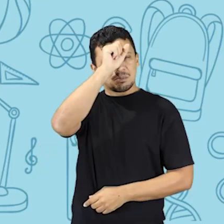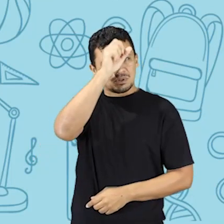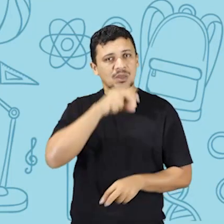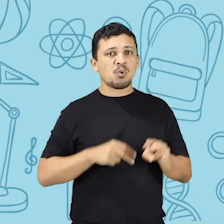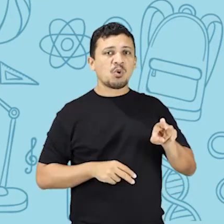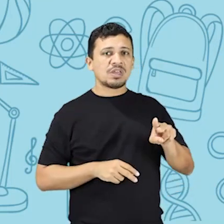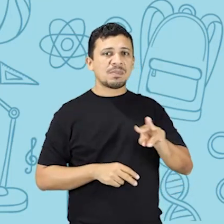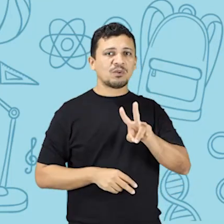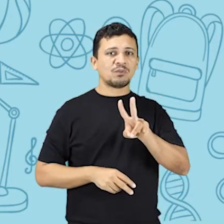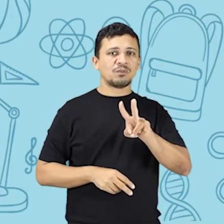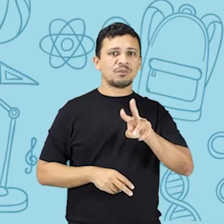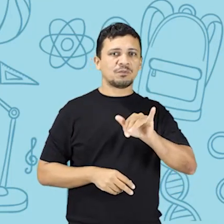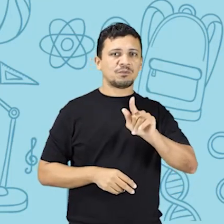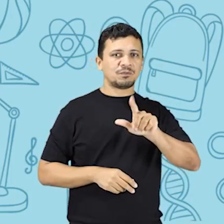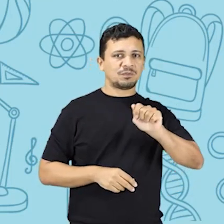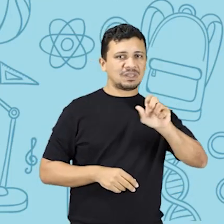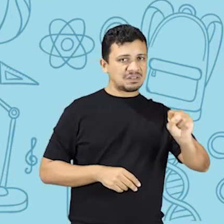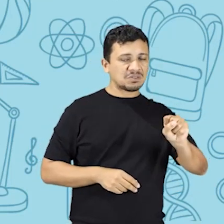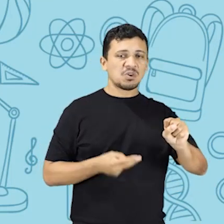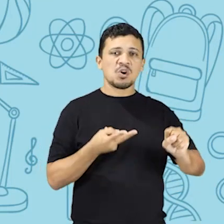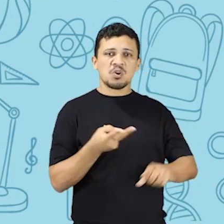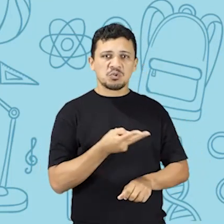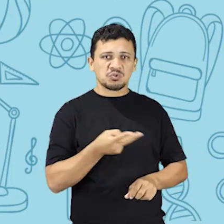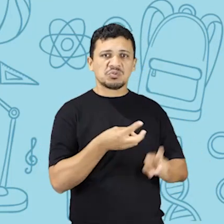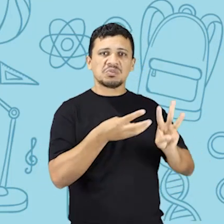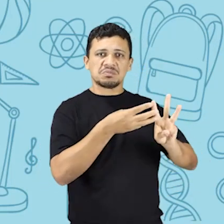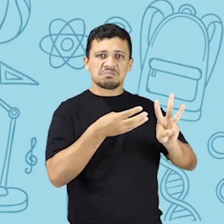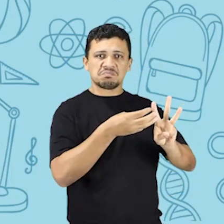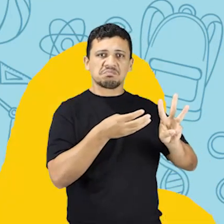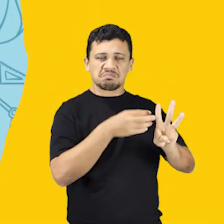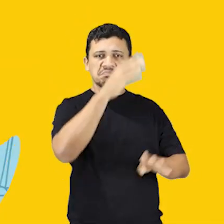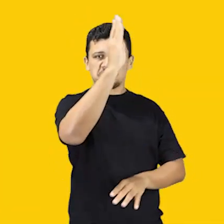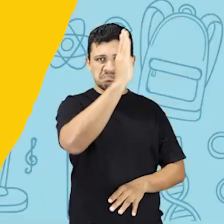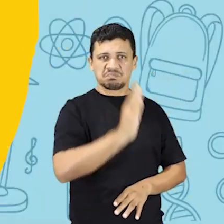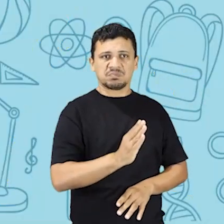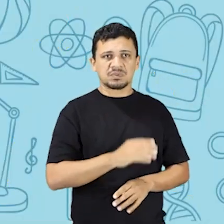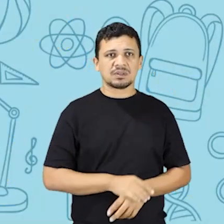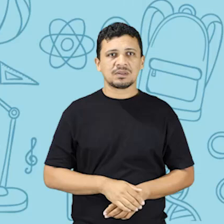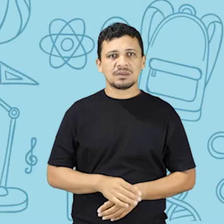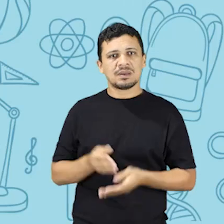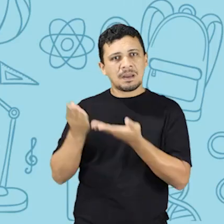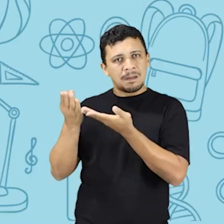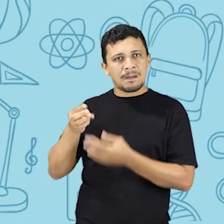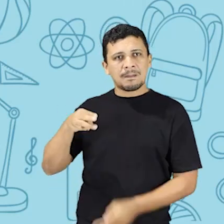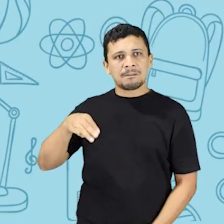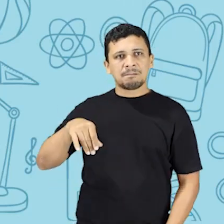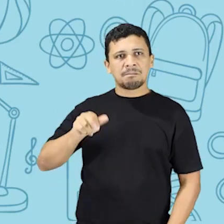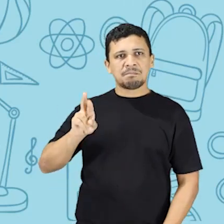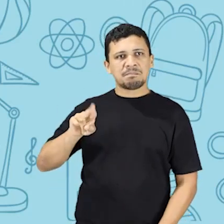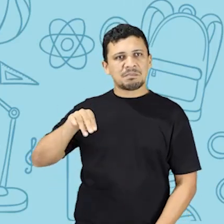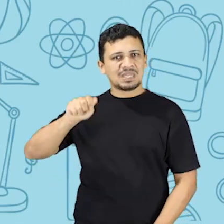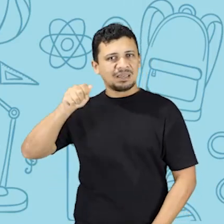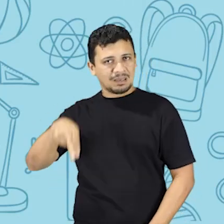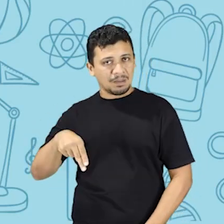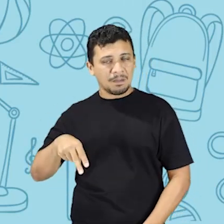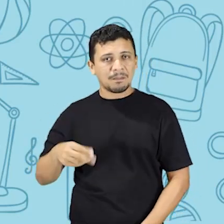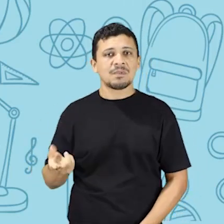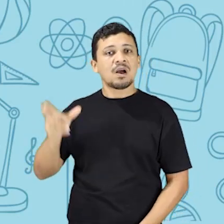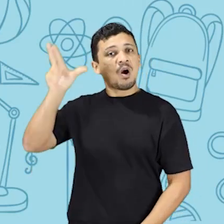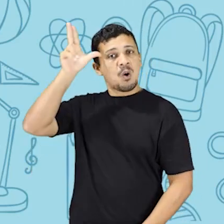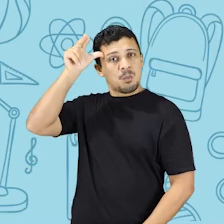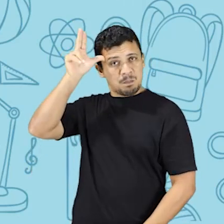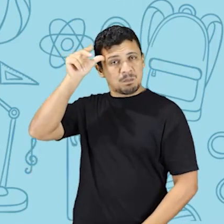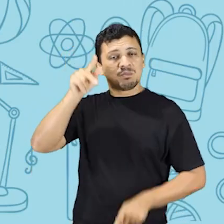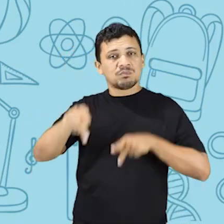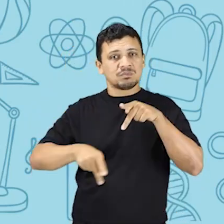irmãos Vilas Boas, famosos indigenistas brasileiros. Miriam Crechu, do povo Guarani e da aldeia